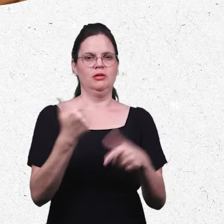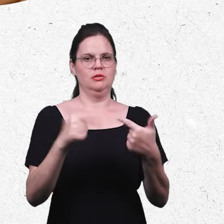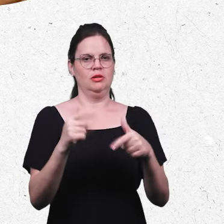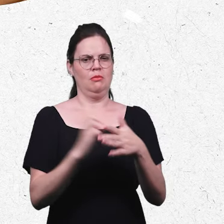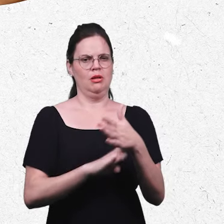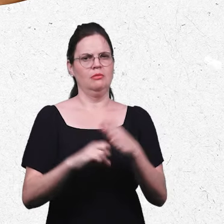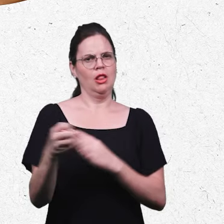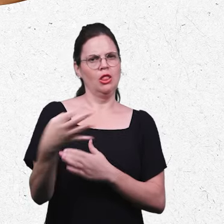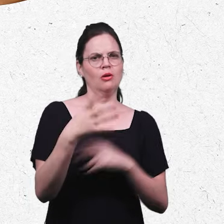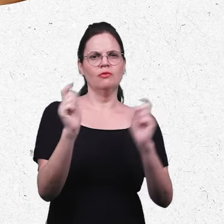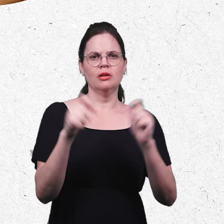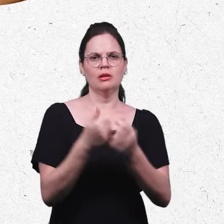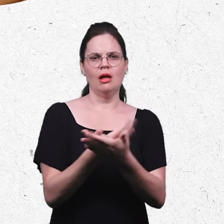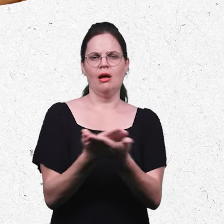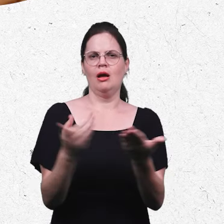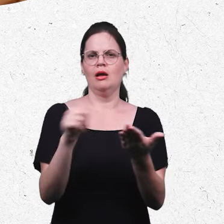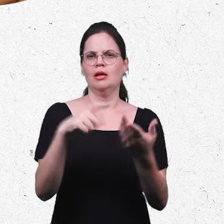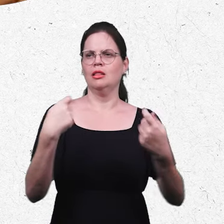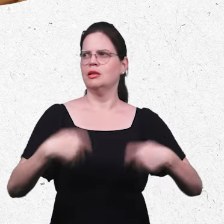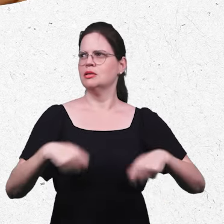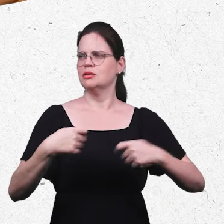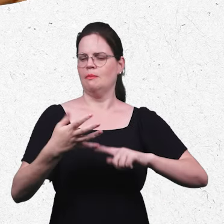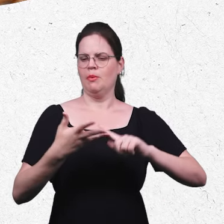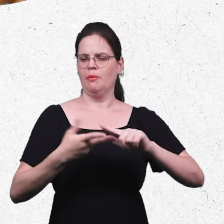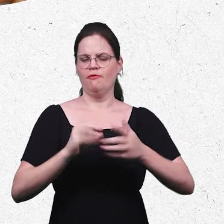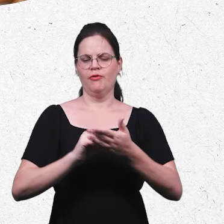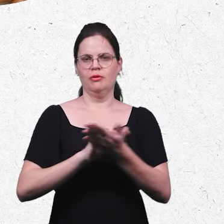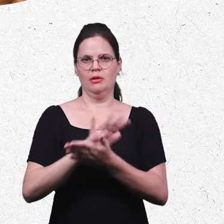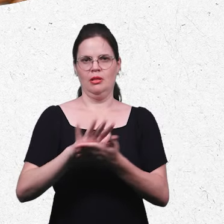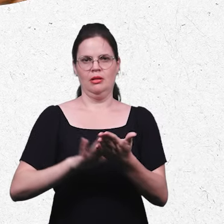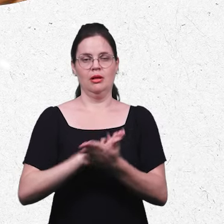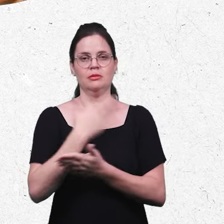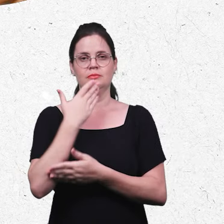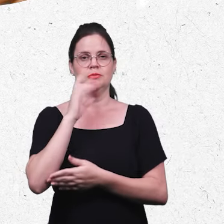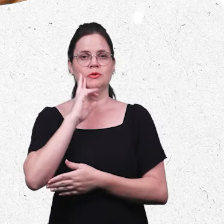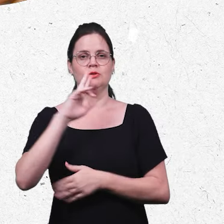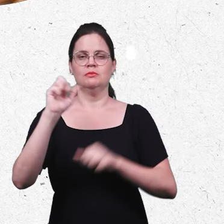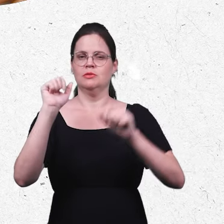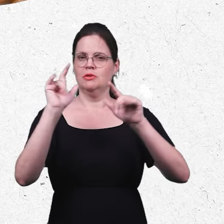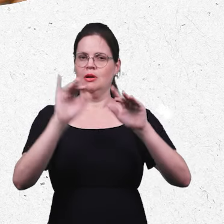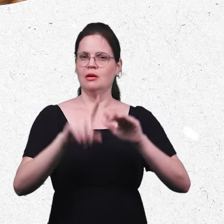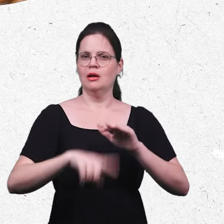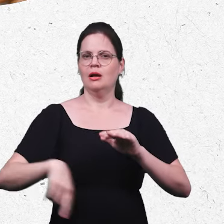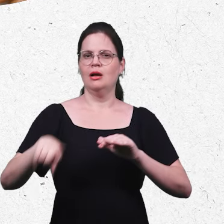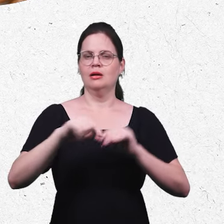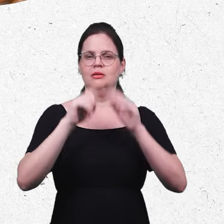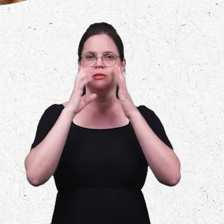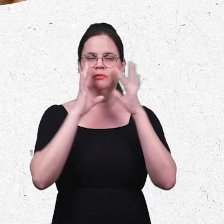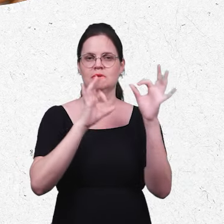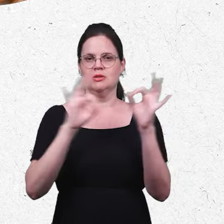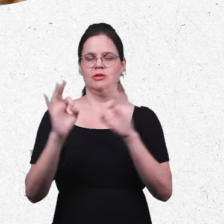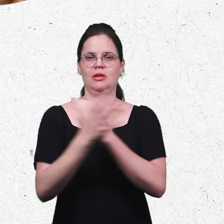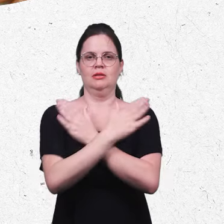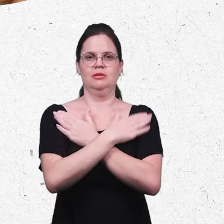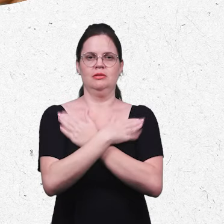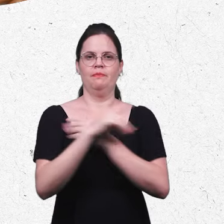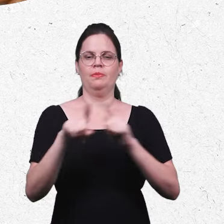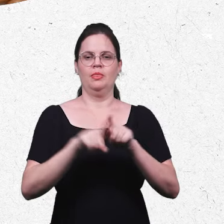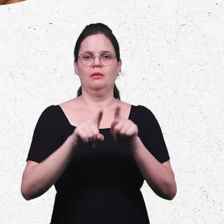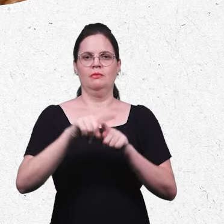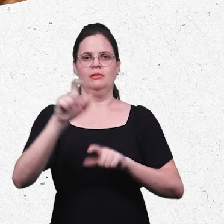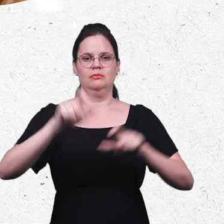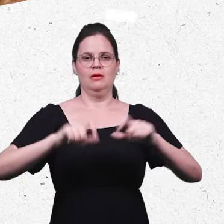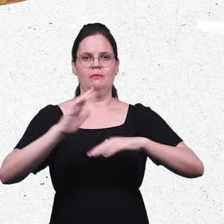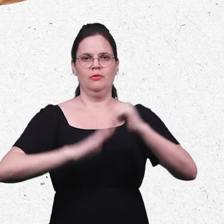Deus, suprindo toda a necessidade de todo o Senhor. Nós pedimos, ó Deus, uma bênção para aqueles que estão desempregados, pela vida profissional